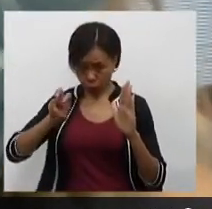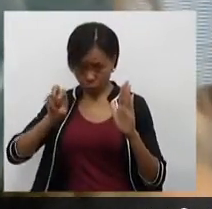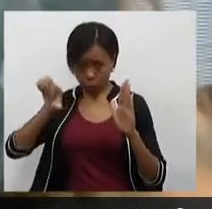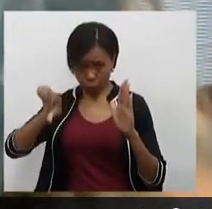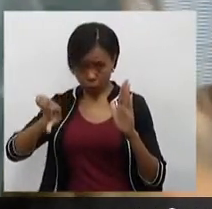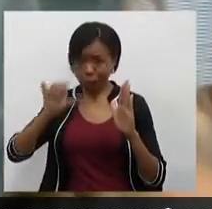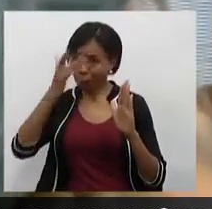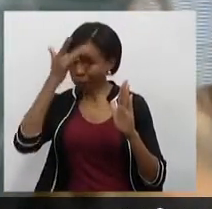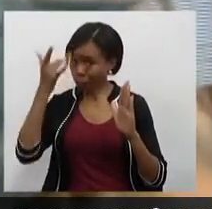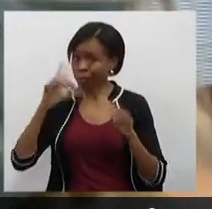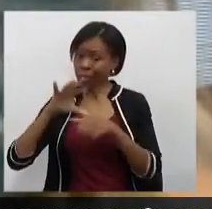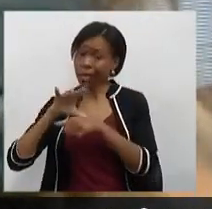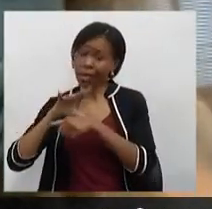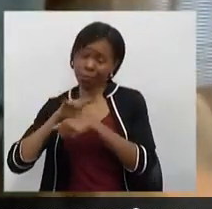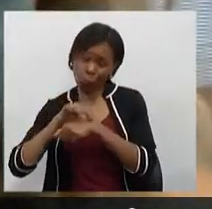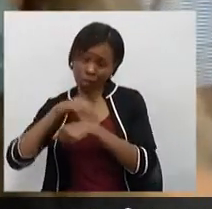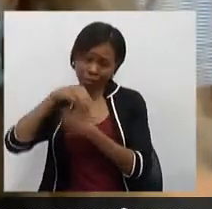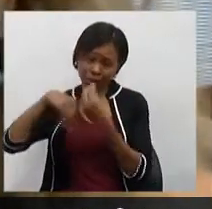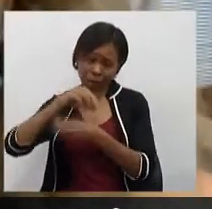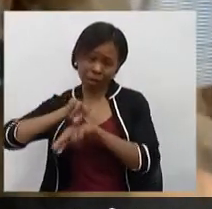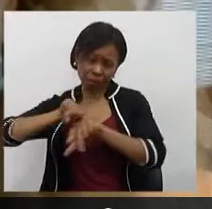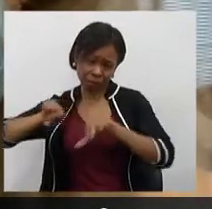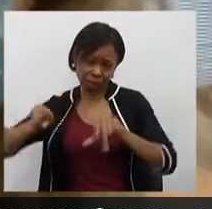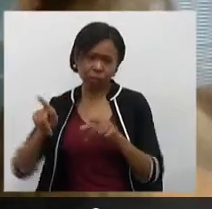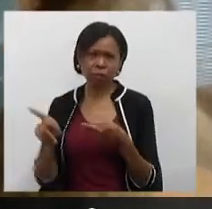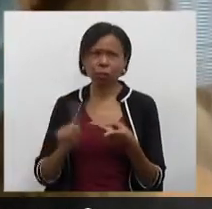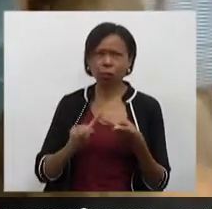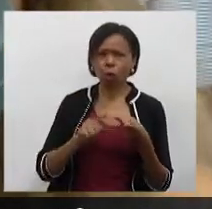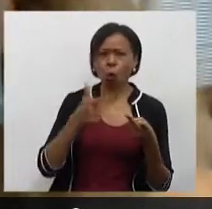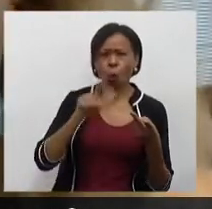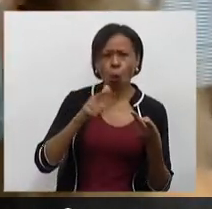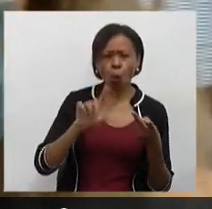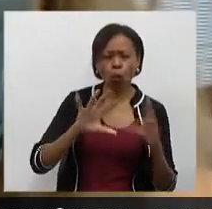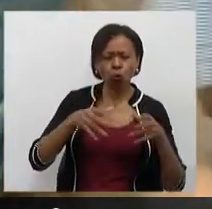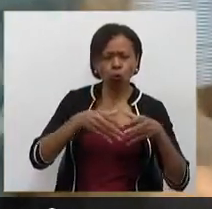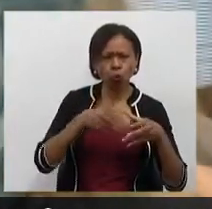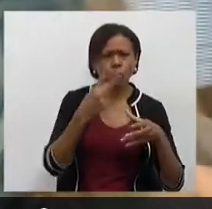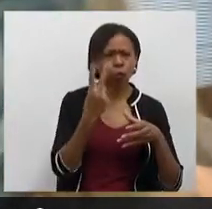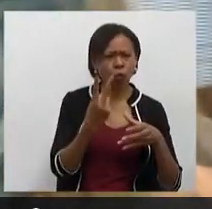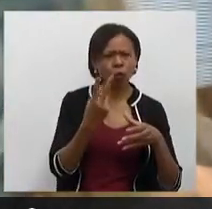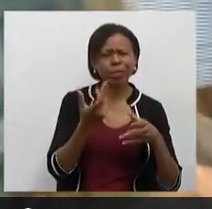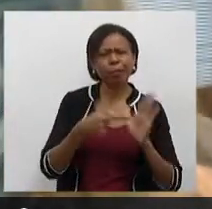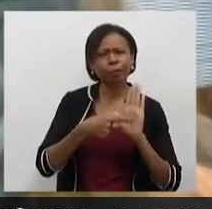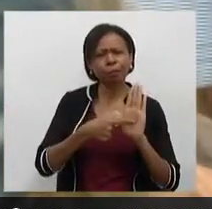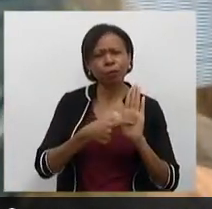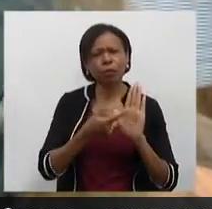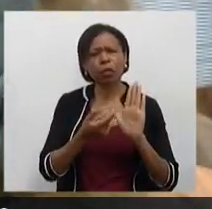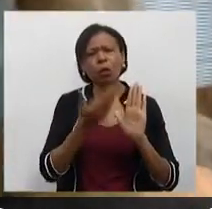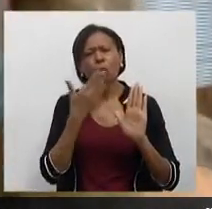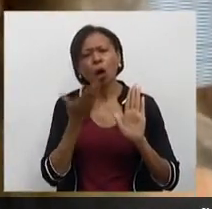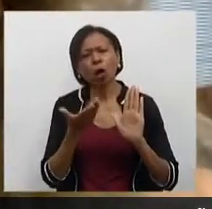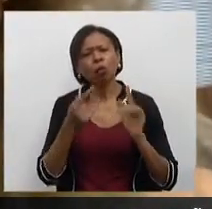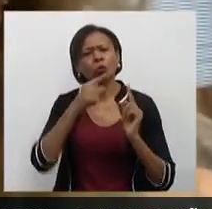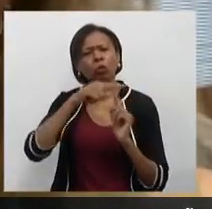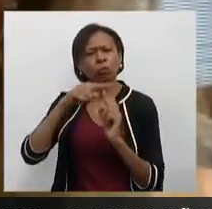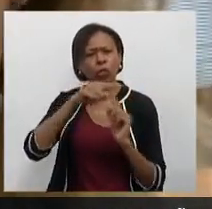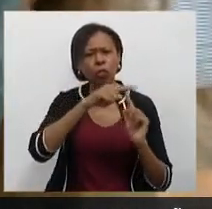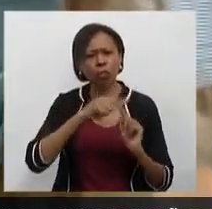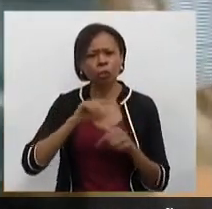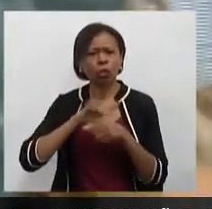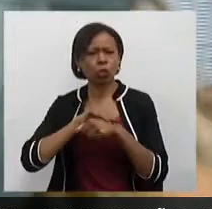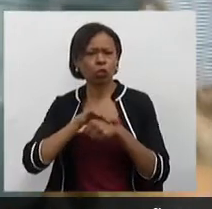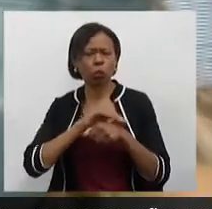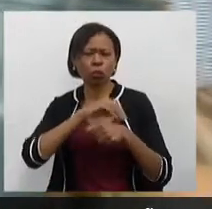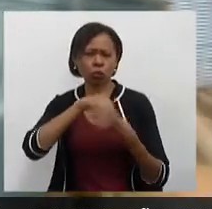um quadro 2, né, que representa quais comorbidades estariam aí identificadas pelo Plano Nacional,